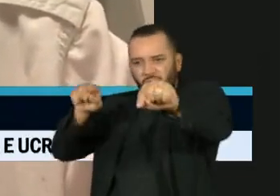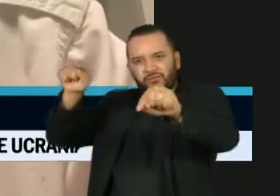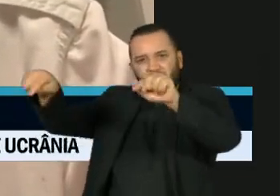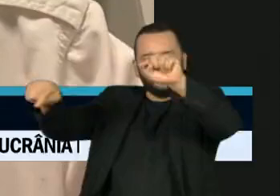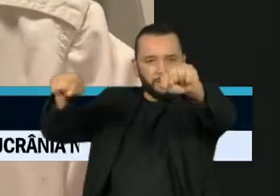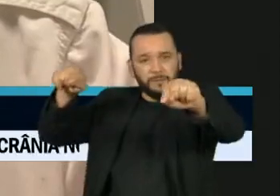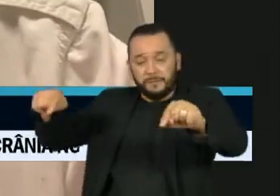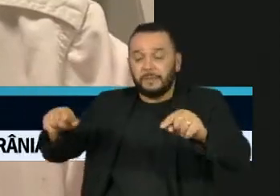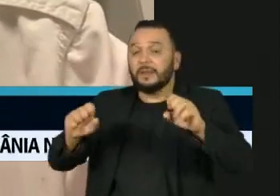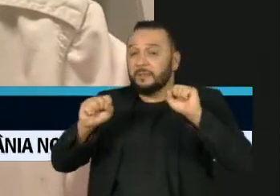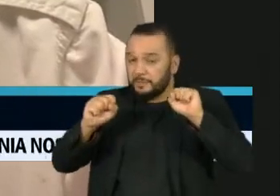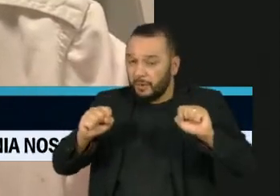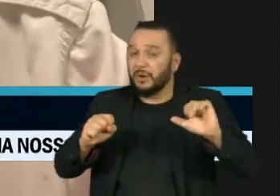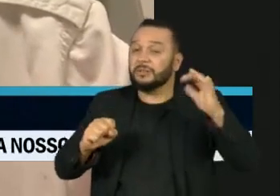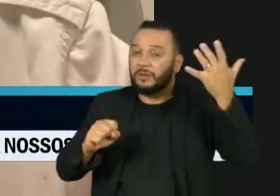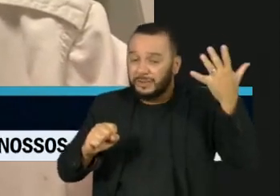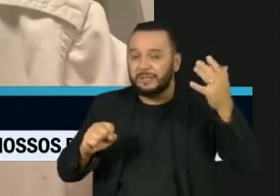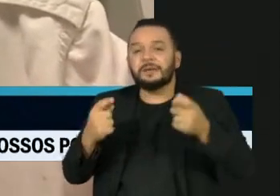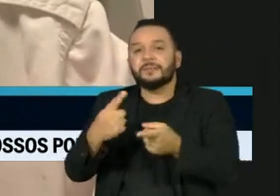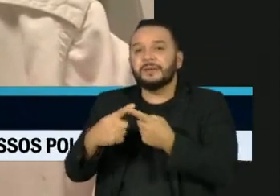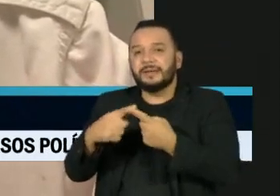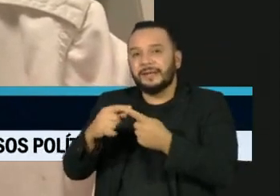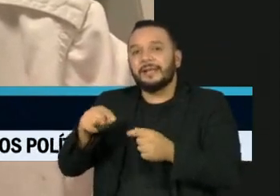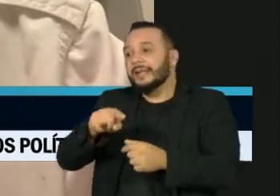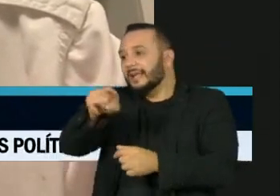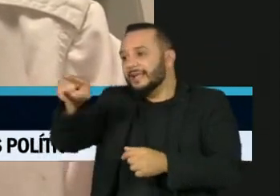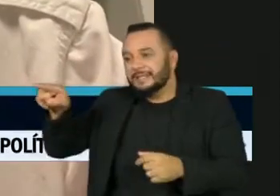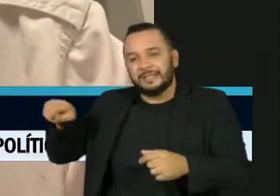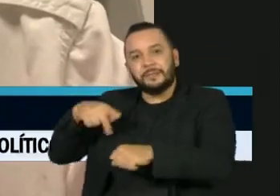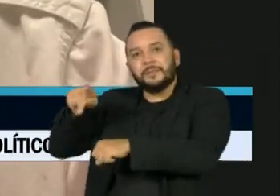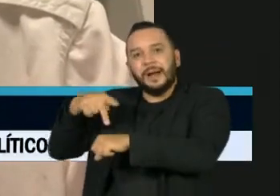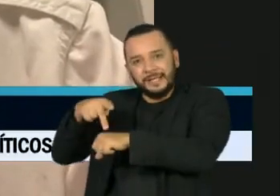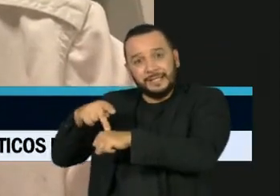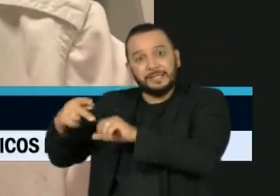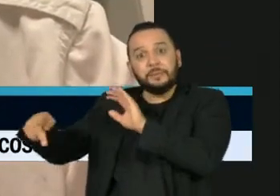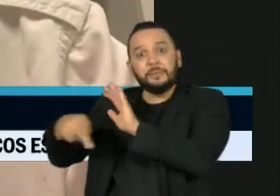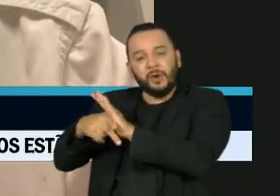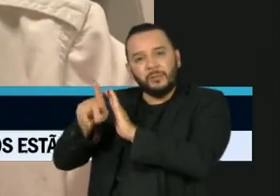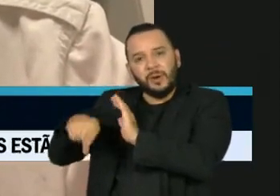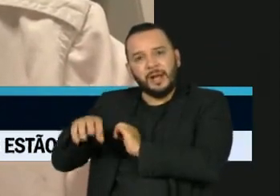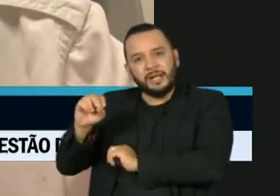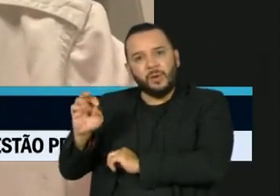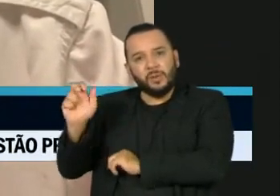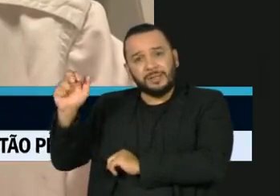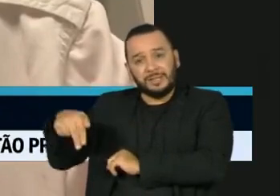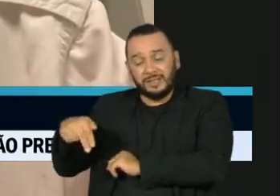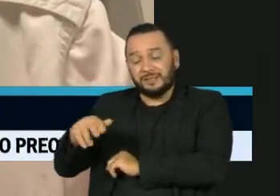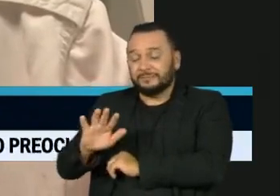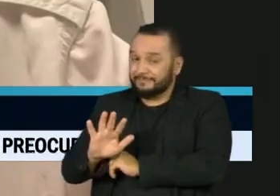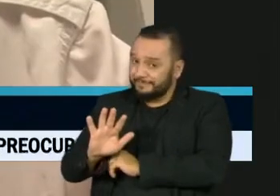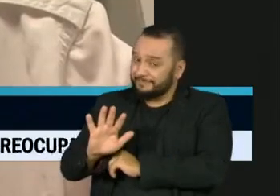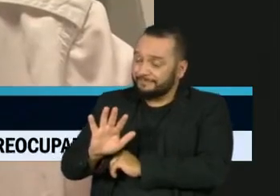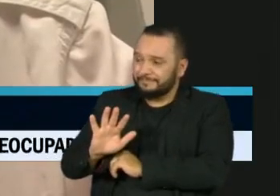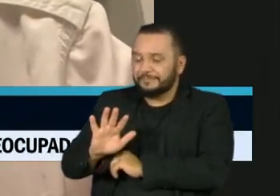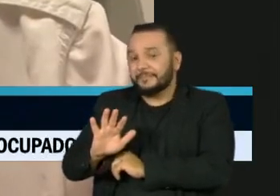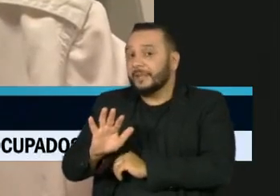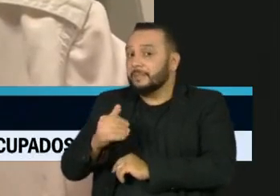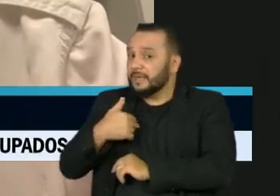da participação deles da OTAN, está claramente sinalizada que não deverá ocorrer,